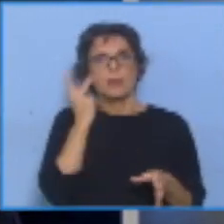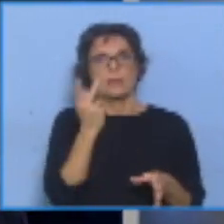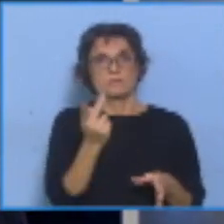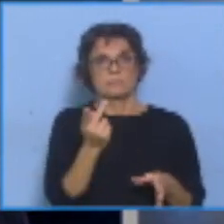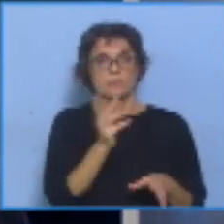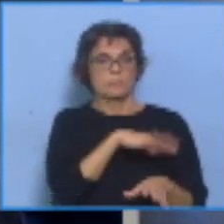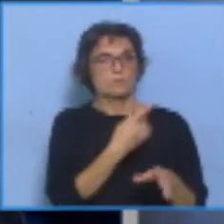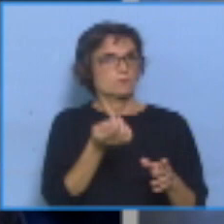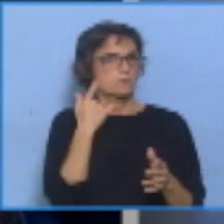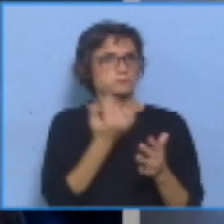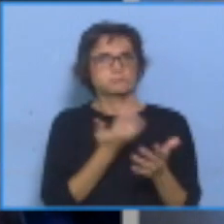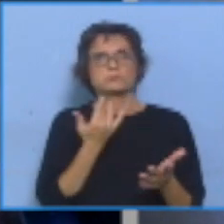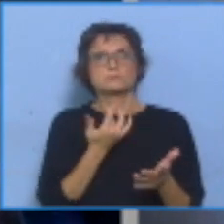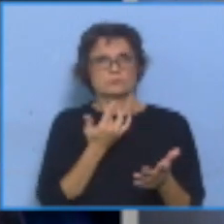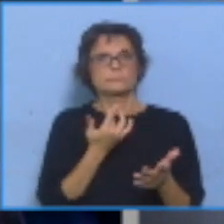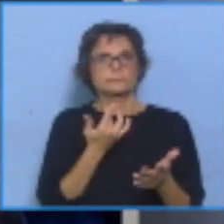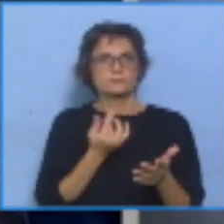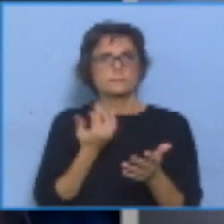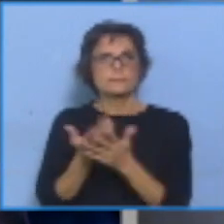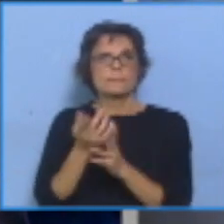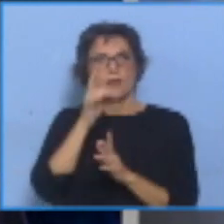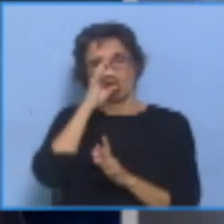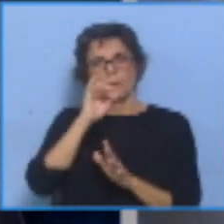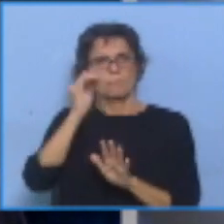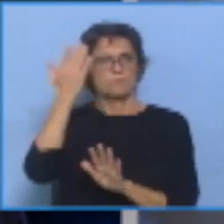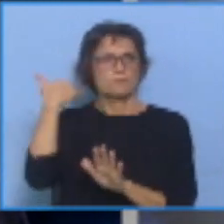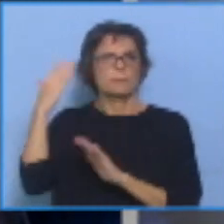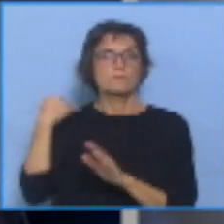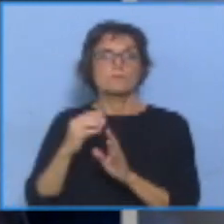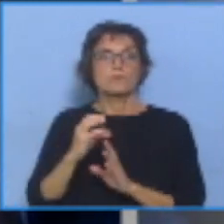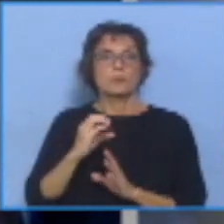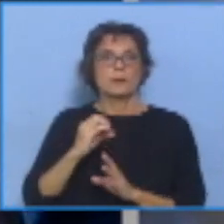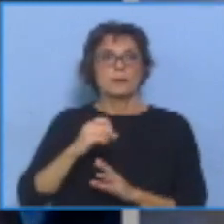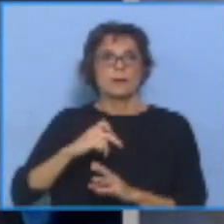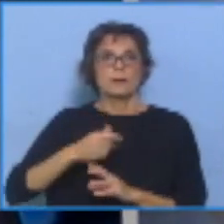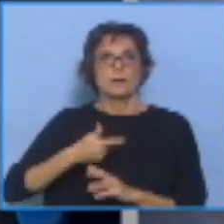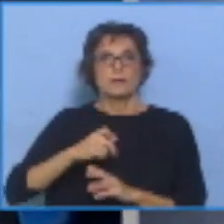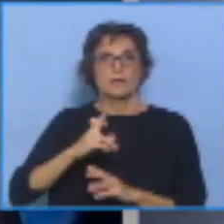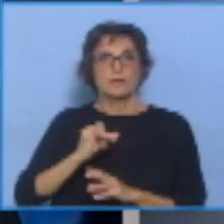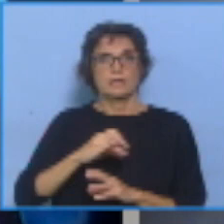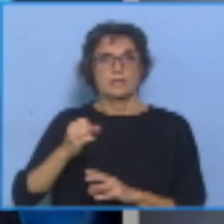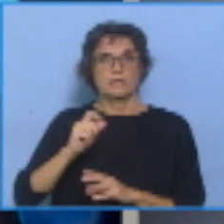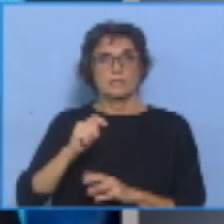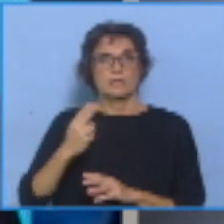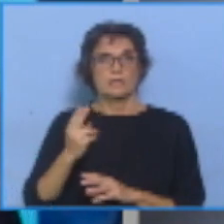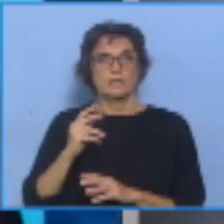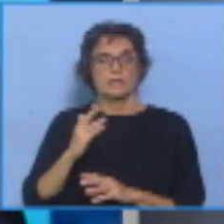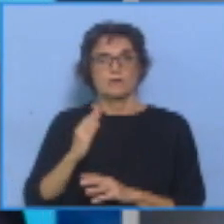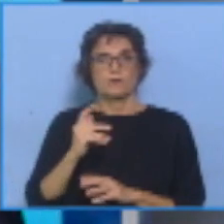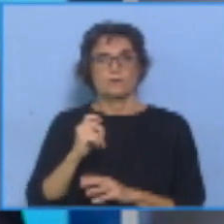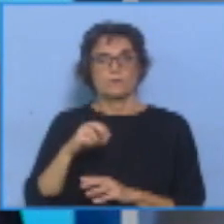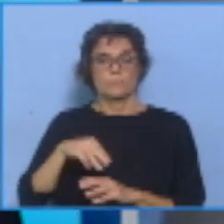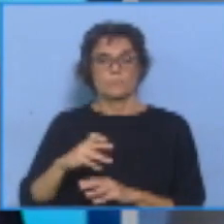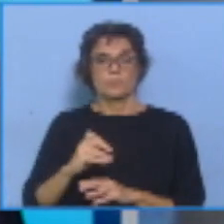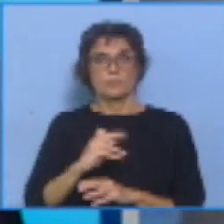famoso poema dedicado à memória da Catarina Eufémia, começa a dizer a justiça é um tema grego